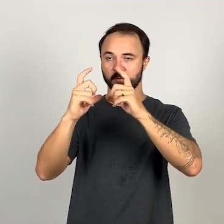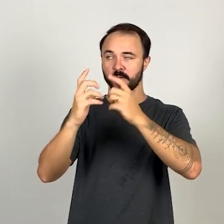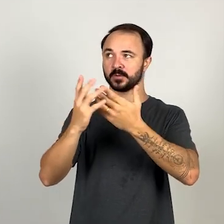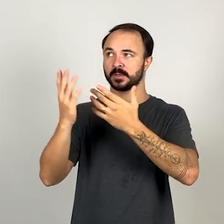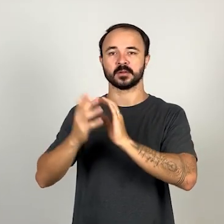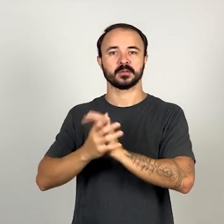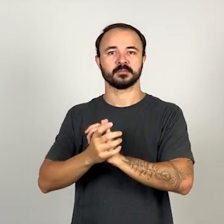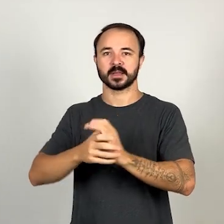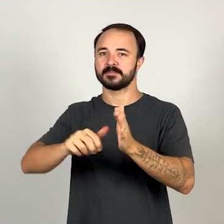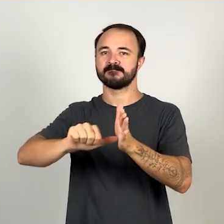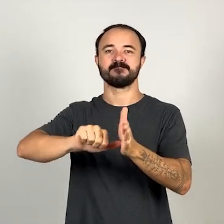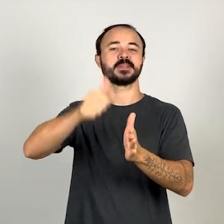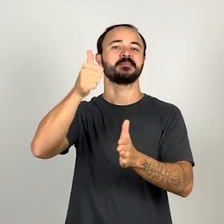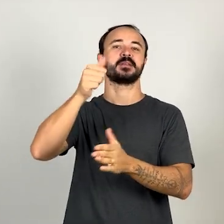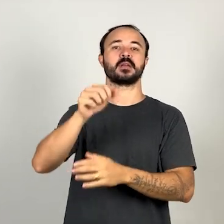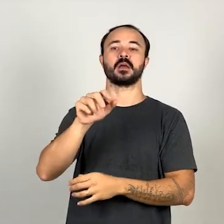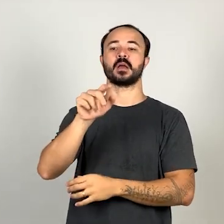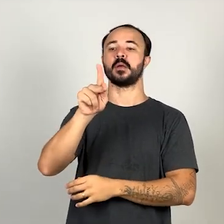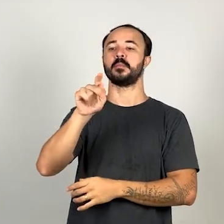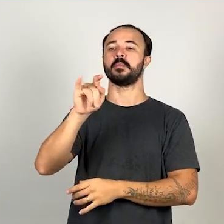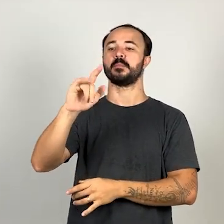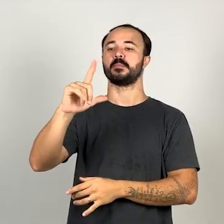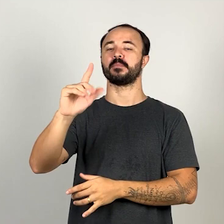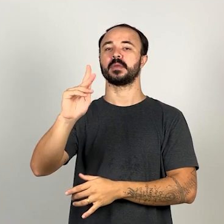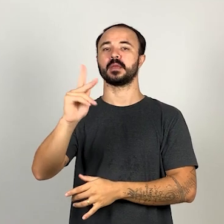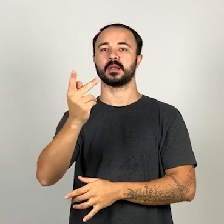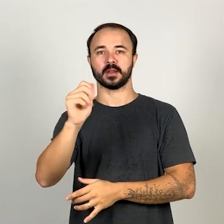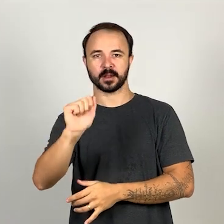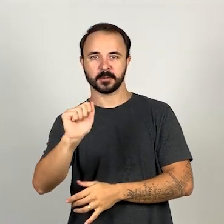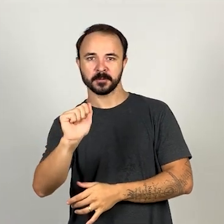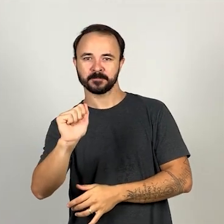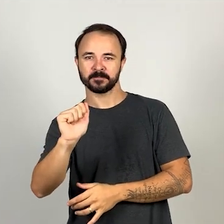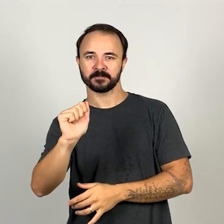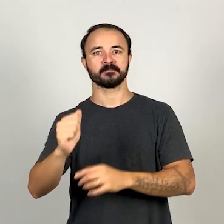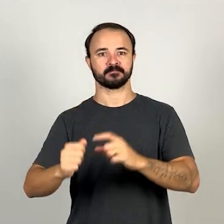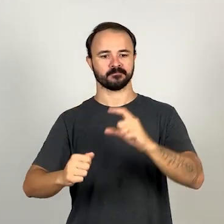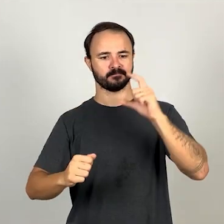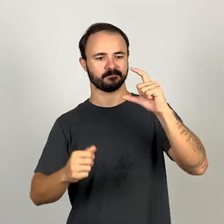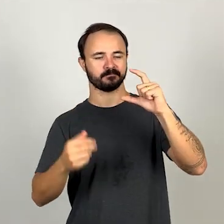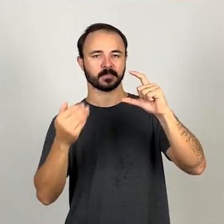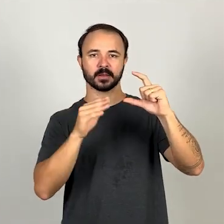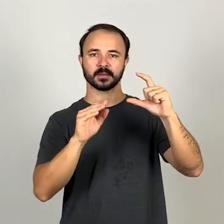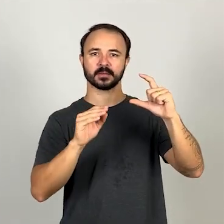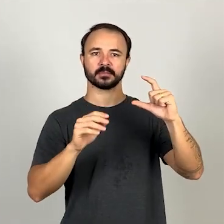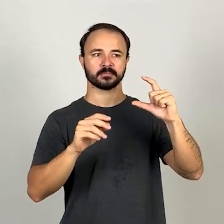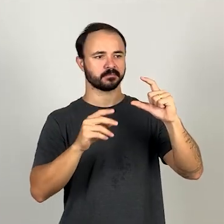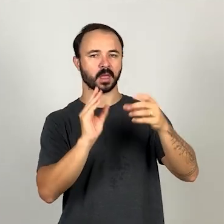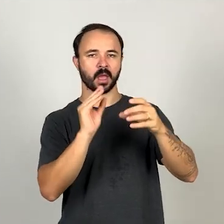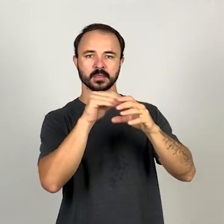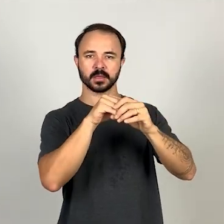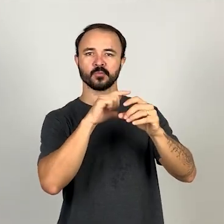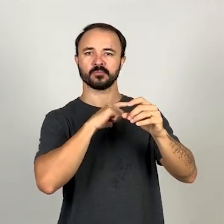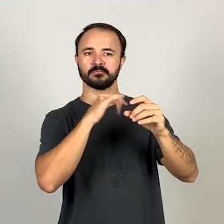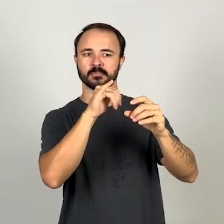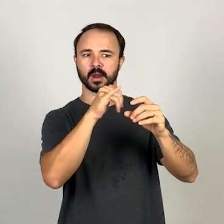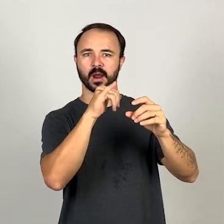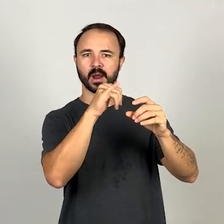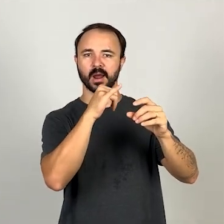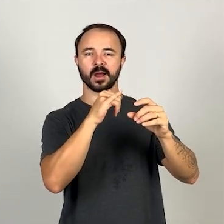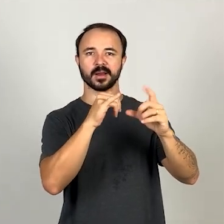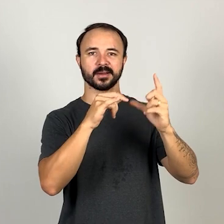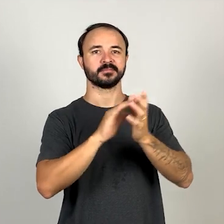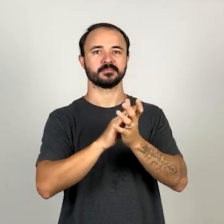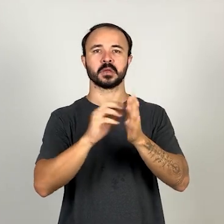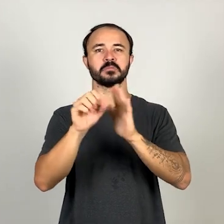temos a primeira pilha inventada, que foi pelo italiano Alessandro Volta, isso em 1700,